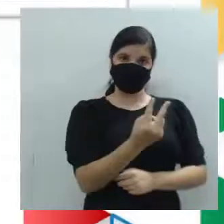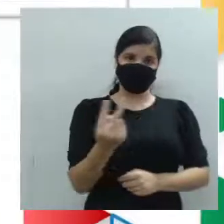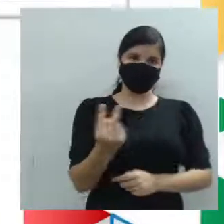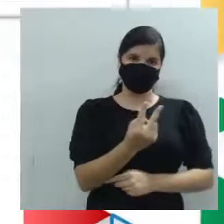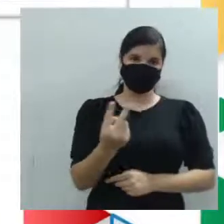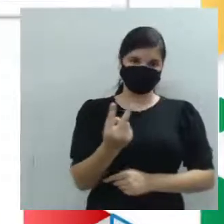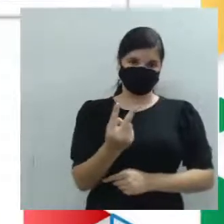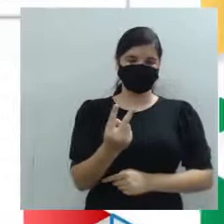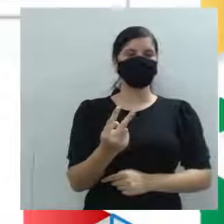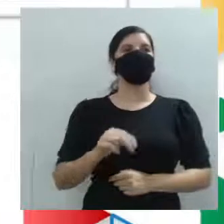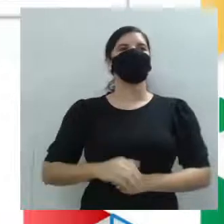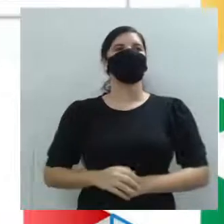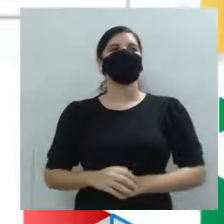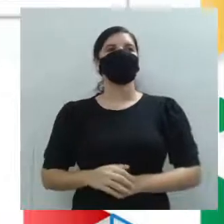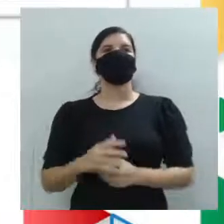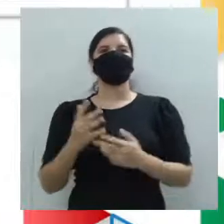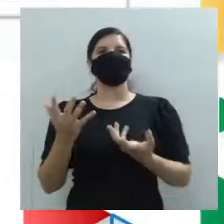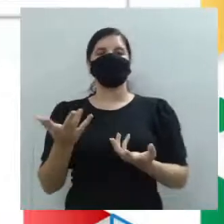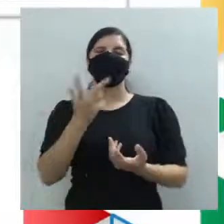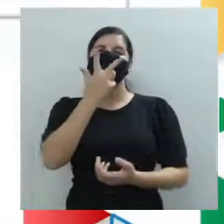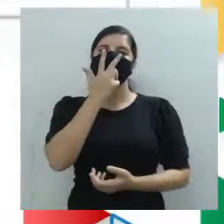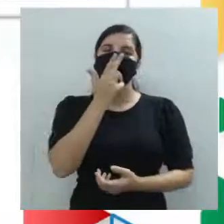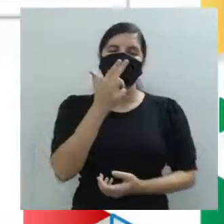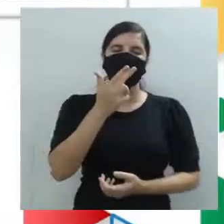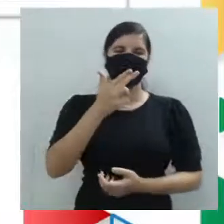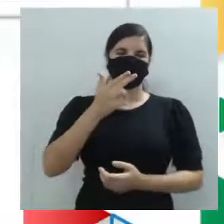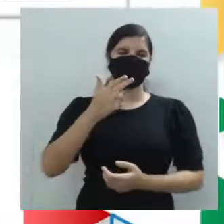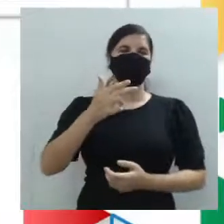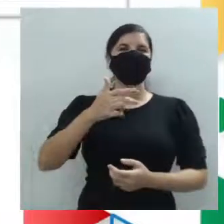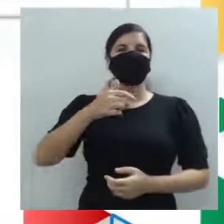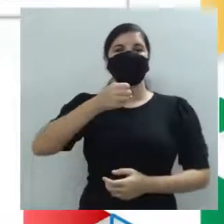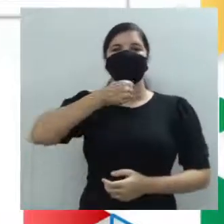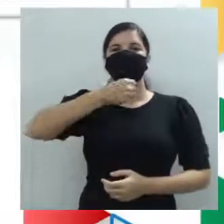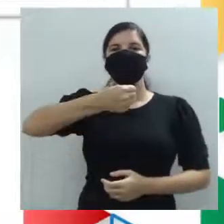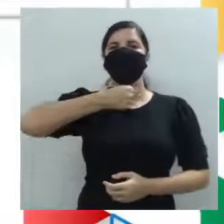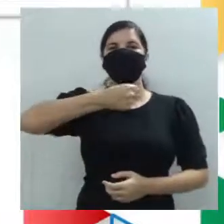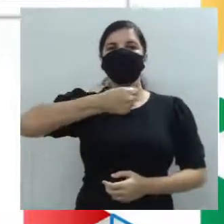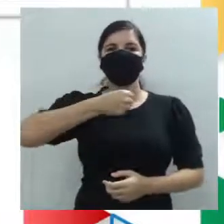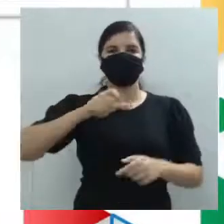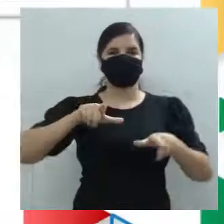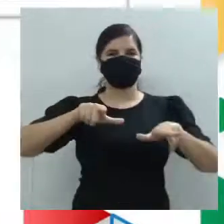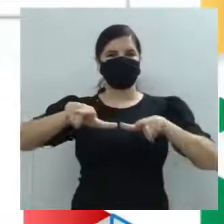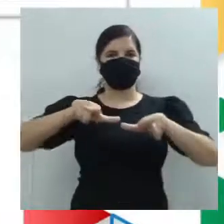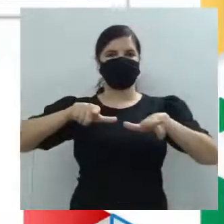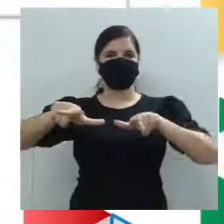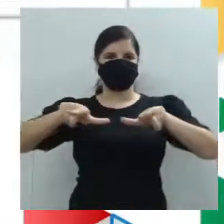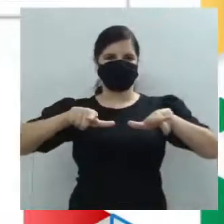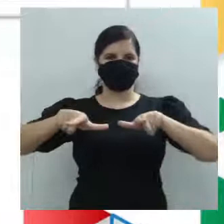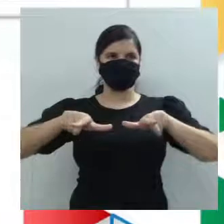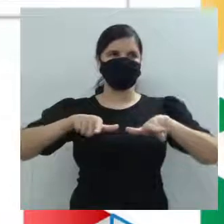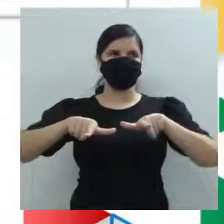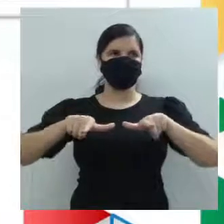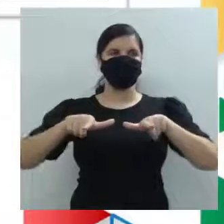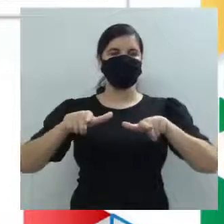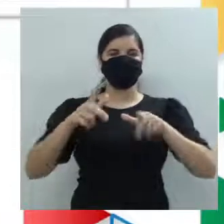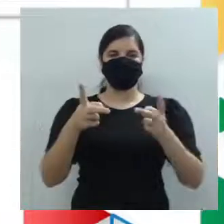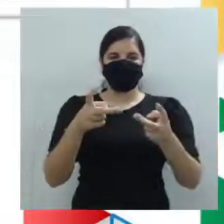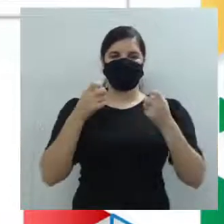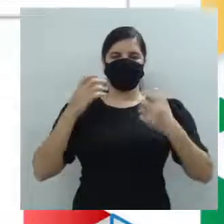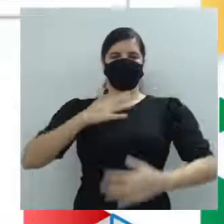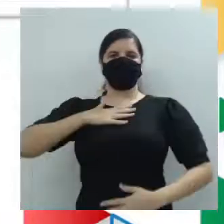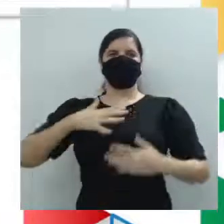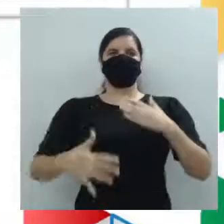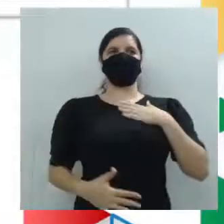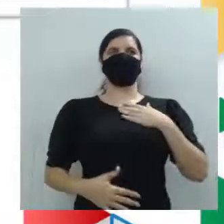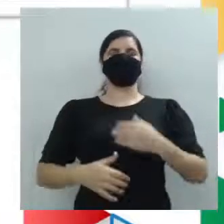duas fotografias. Veja, possivelmente é um momento de quê? De uma entrevista. Olhem só o movimento corporal